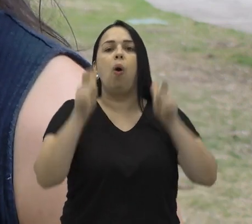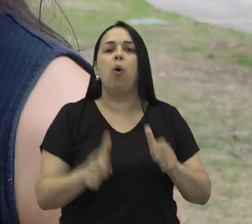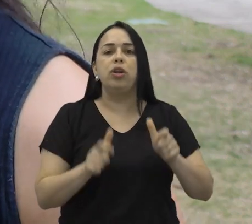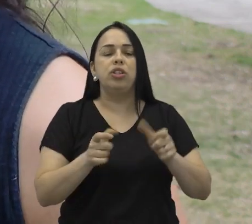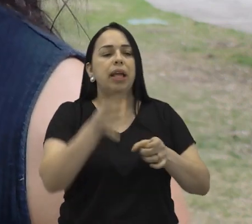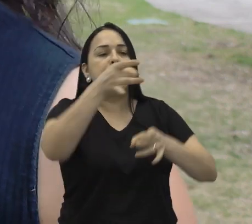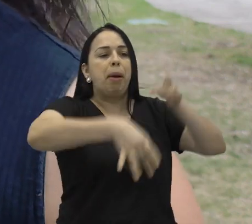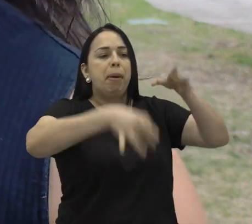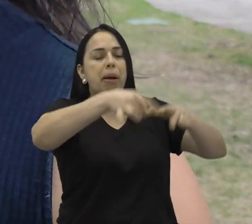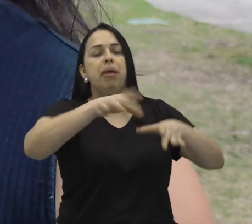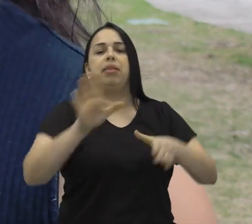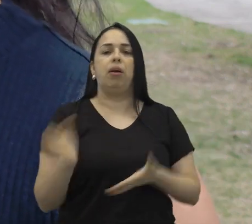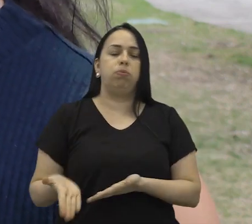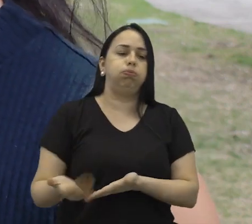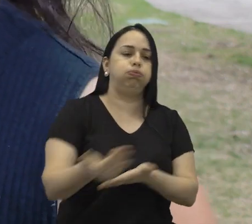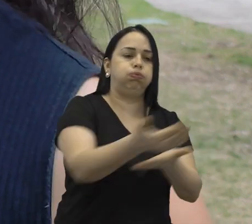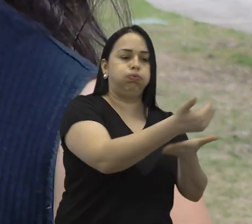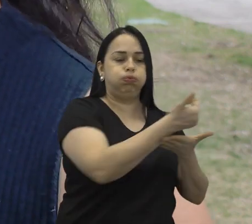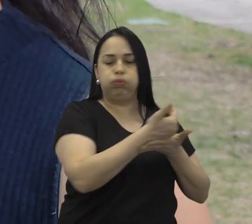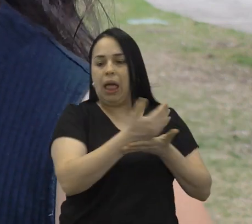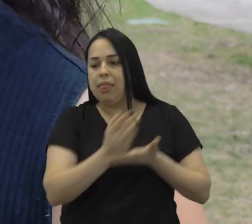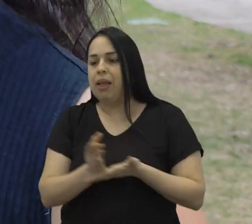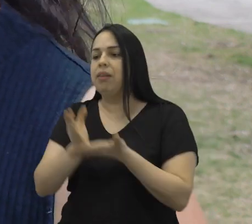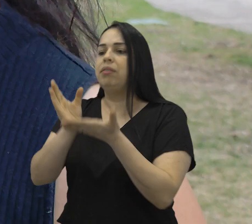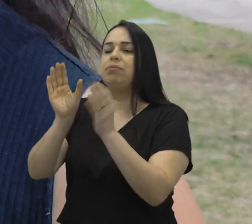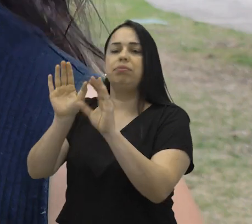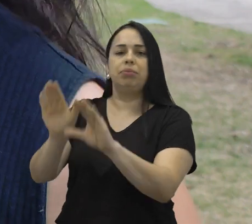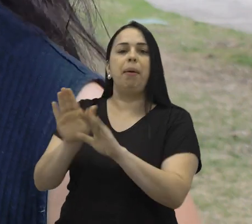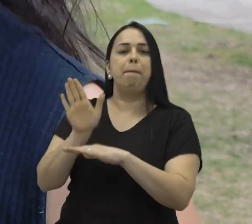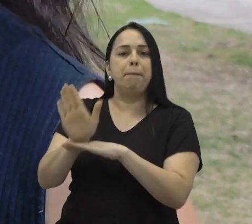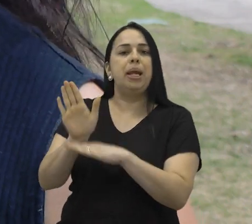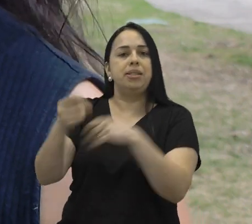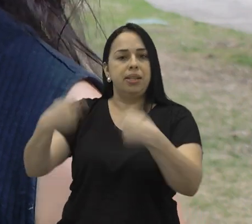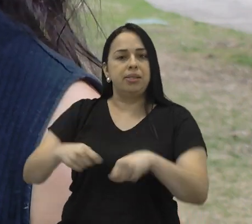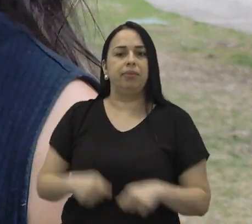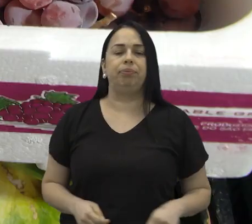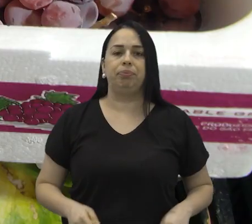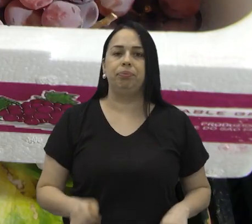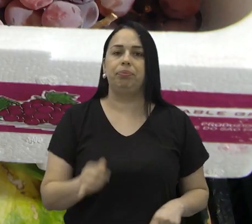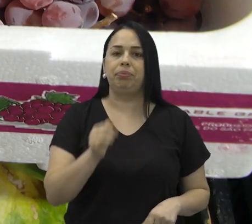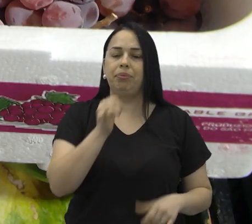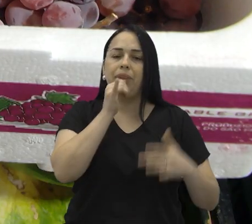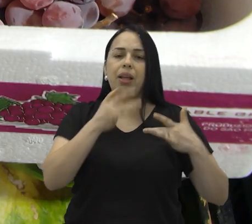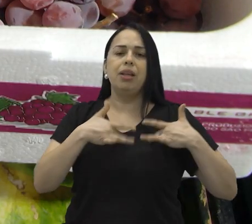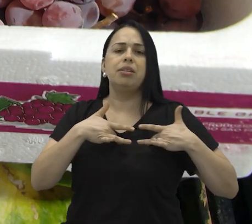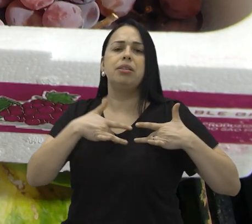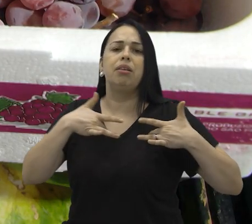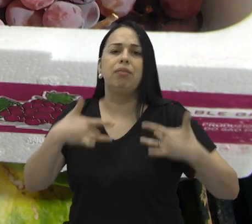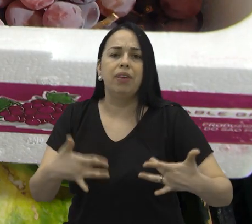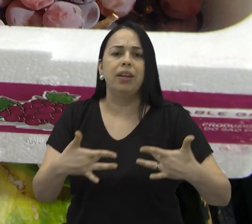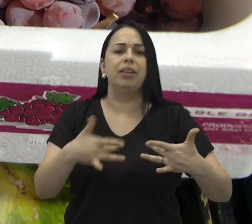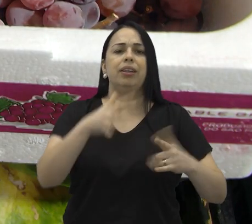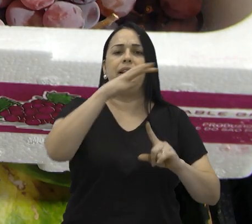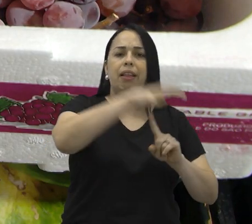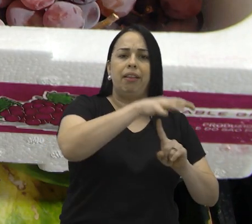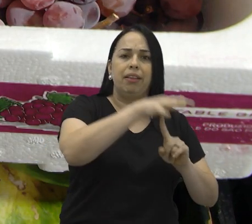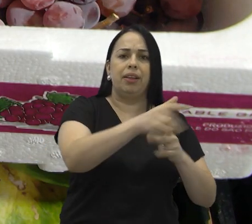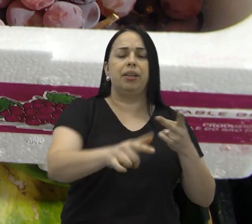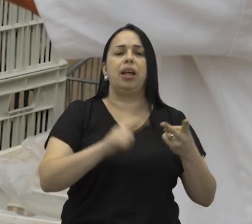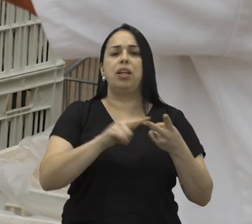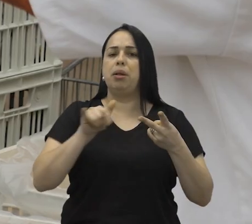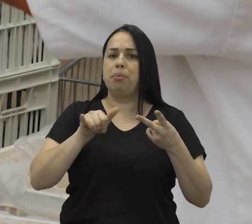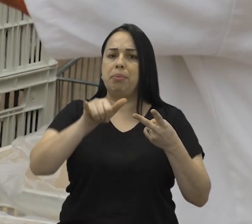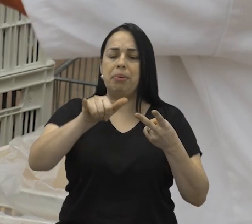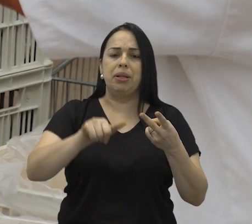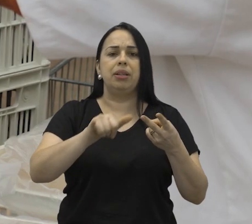consegue chegar e levar até a outra ponta, que é a instituição que de fato precisa do alimento. As doações são coletadas em feiras e